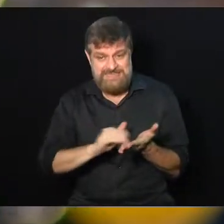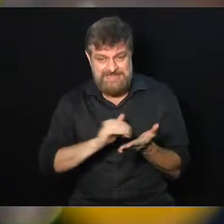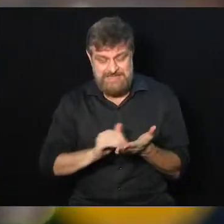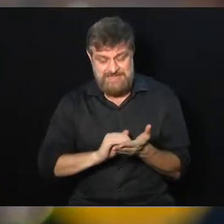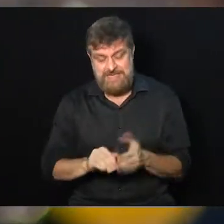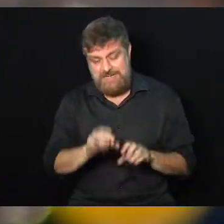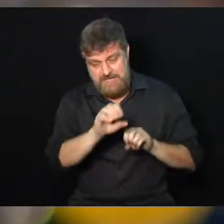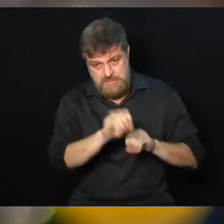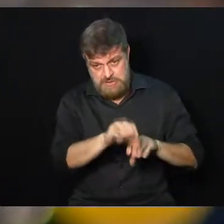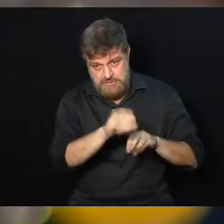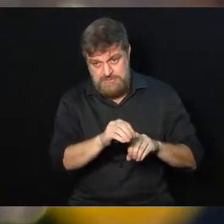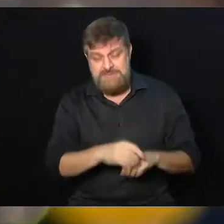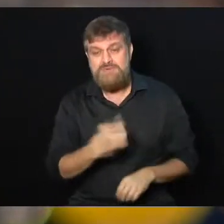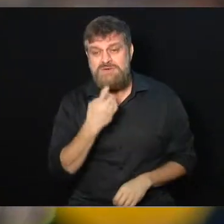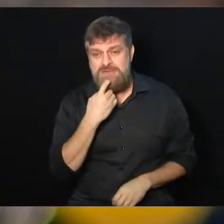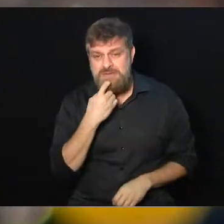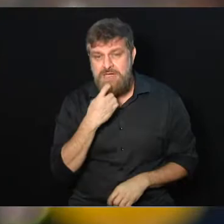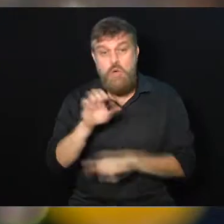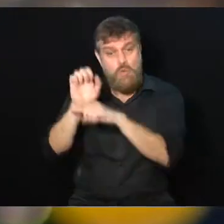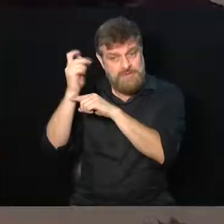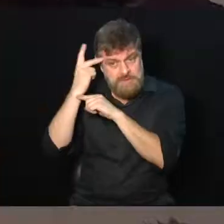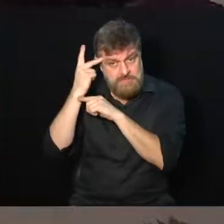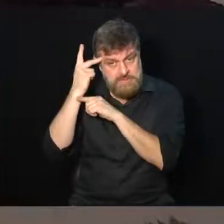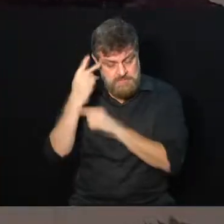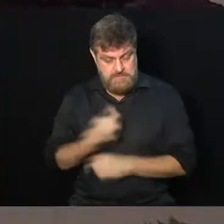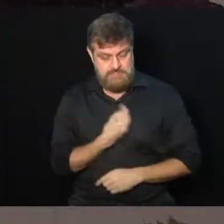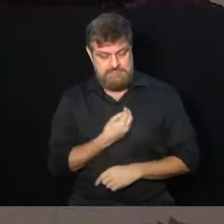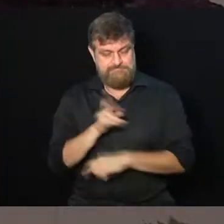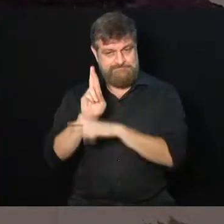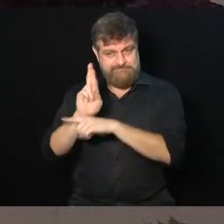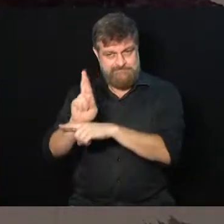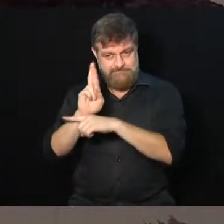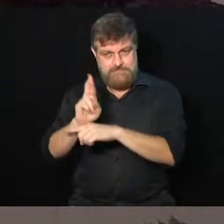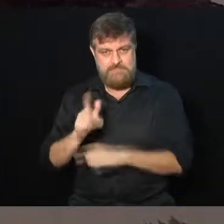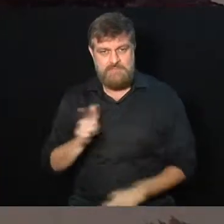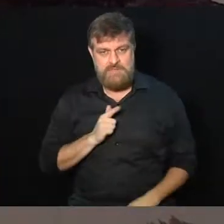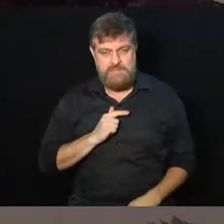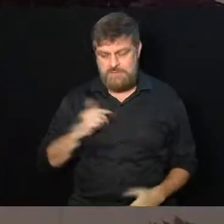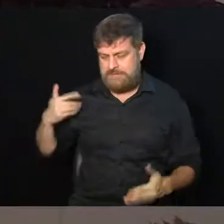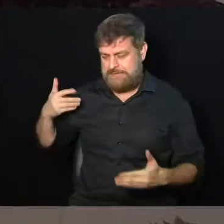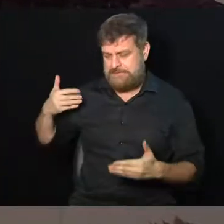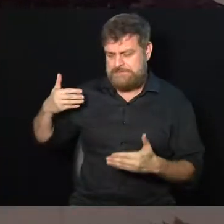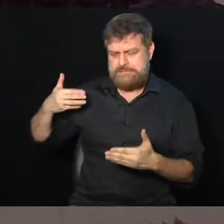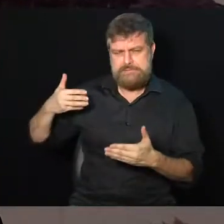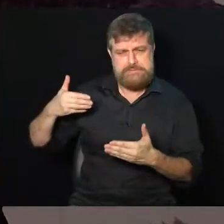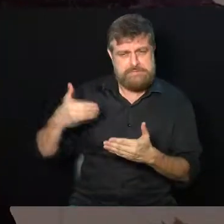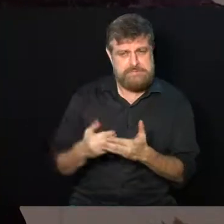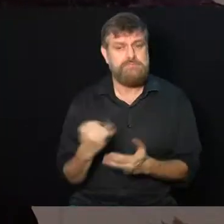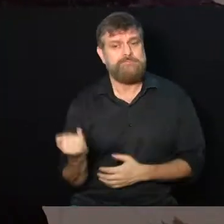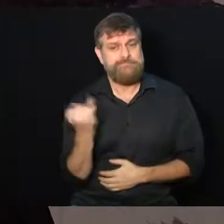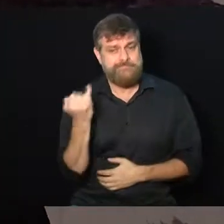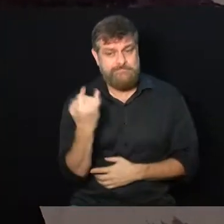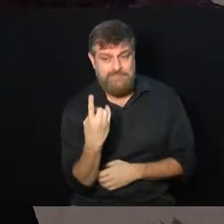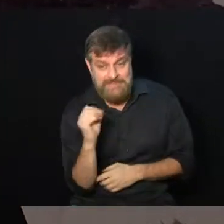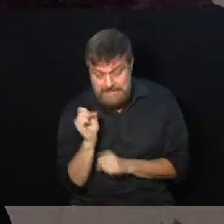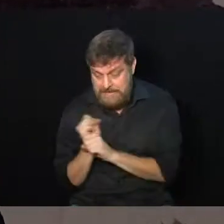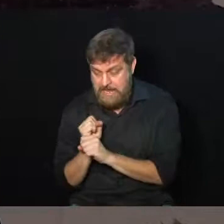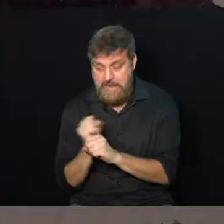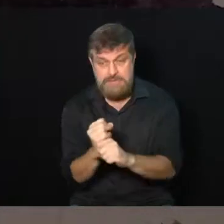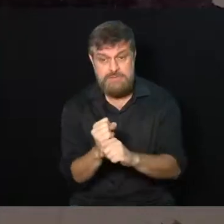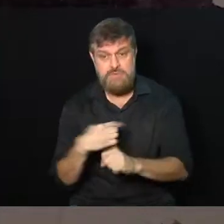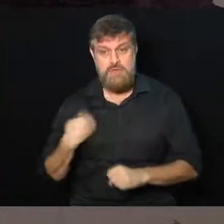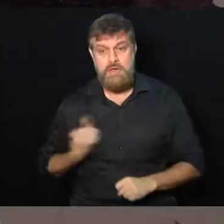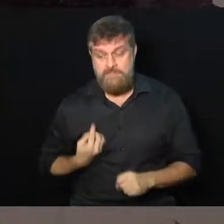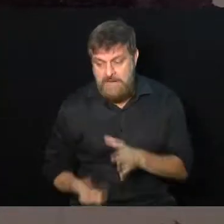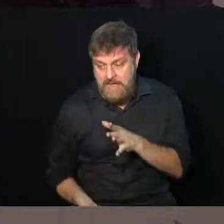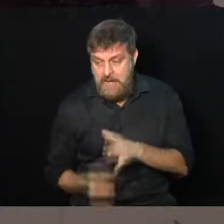de Campinas e do estado de São Paulo. Essa é uma trajetória muito importante mesmo. Foram 10 anos e para constituir